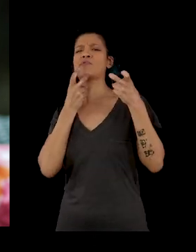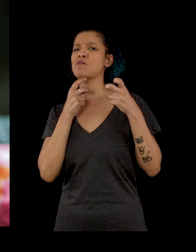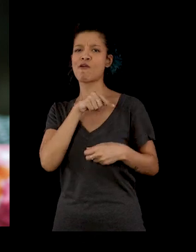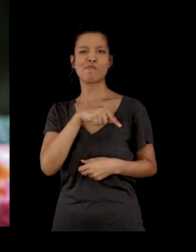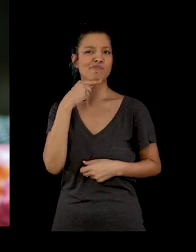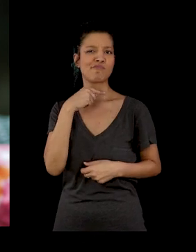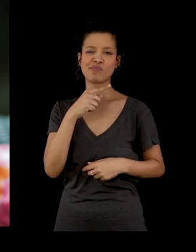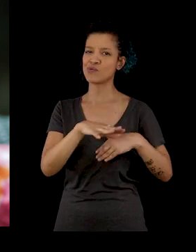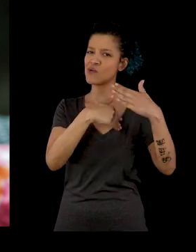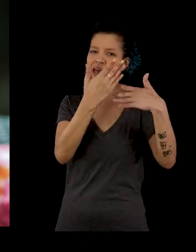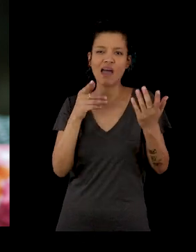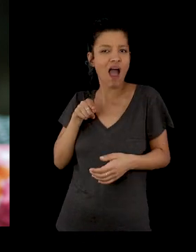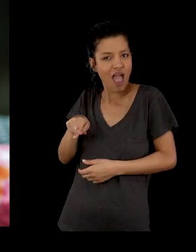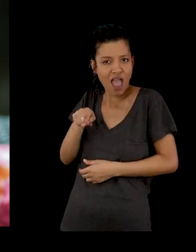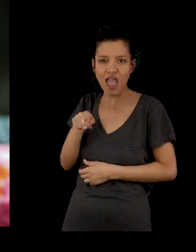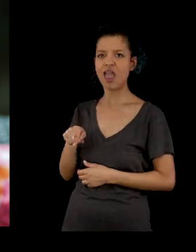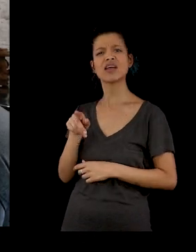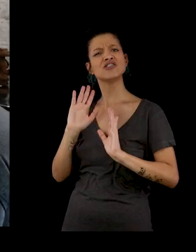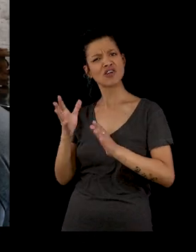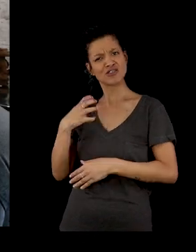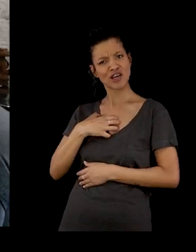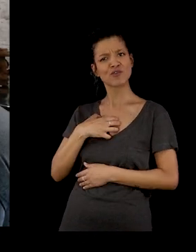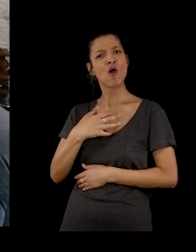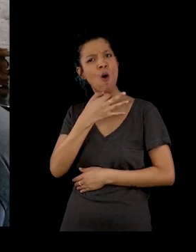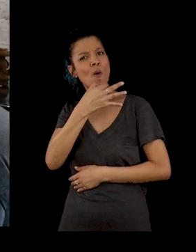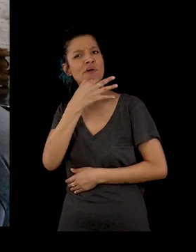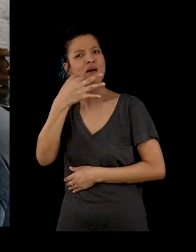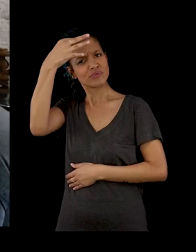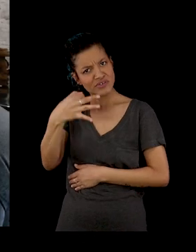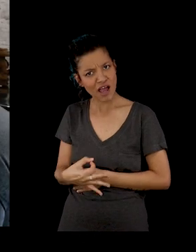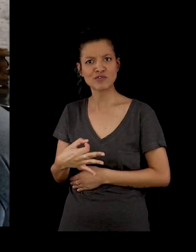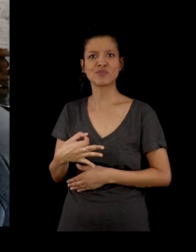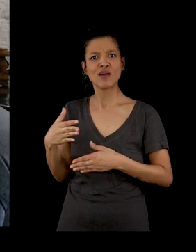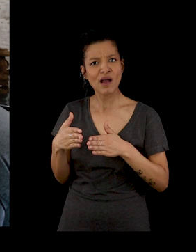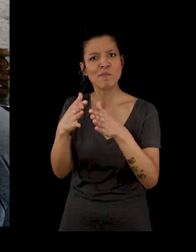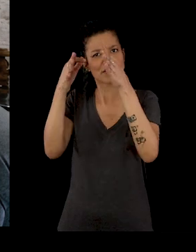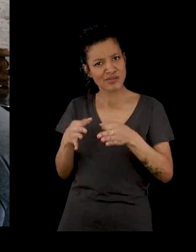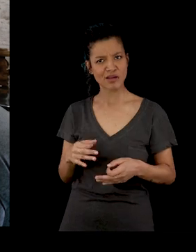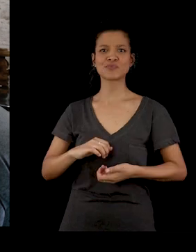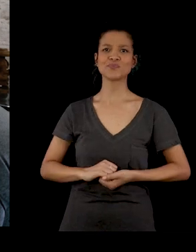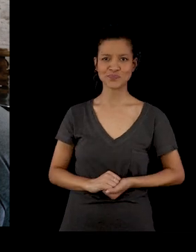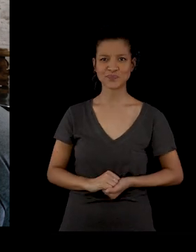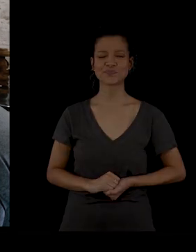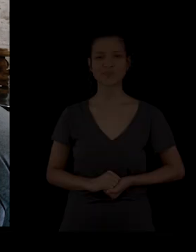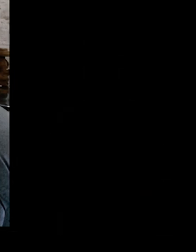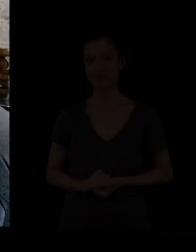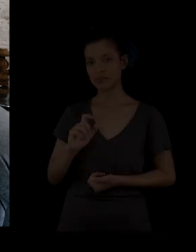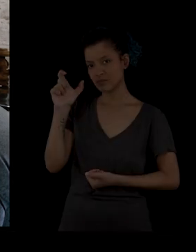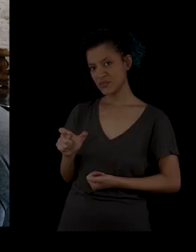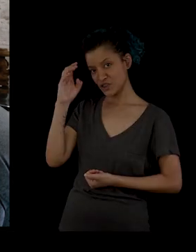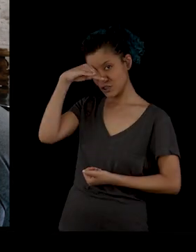correta, estava certa. Estava certo que fez sucesso. Né? Ele era um intelectual muito ligado ao Brasil,